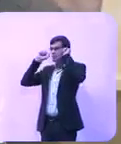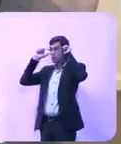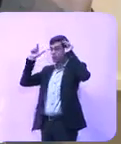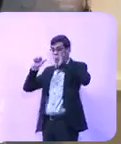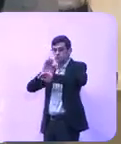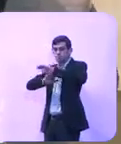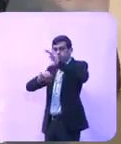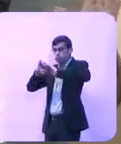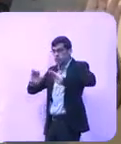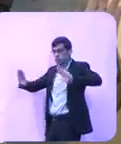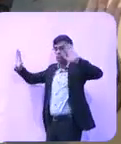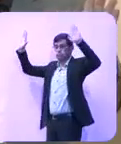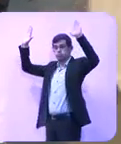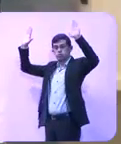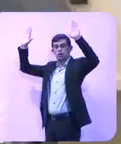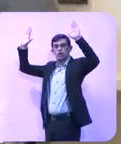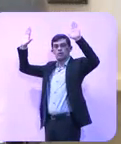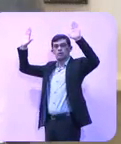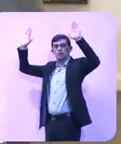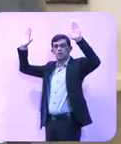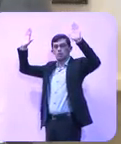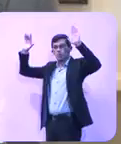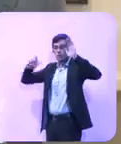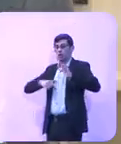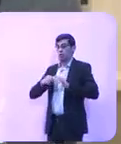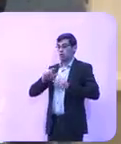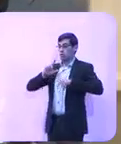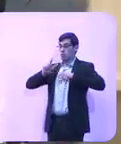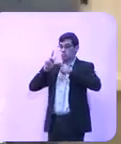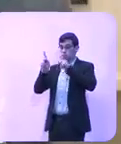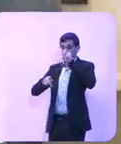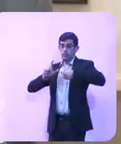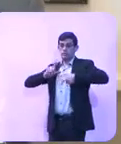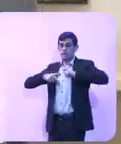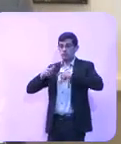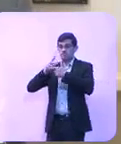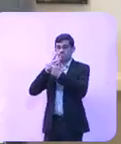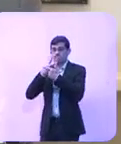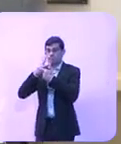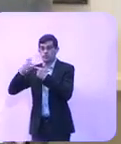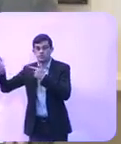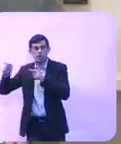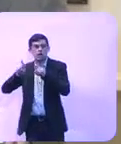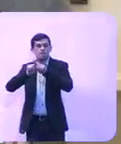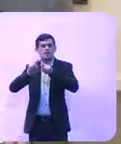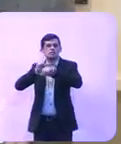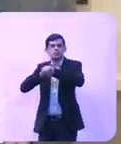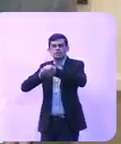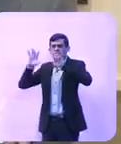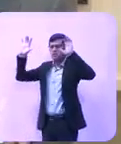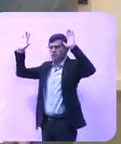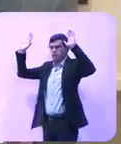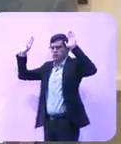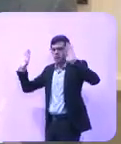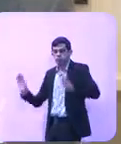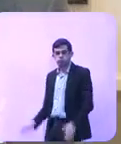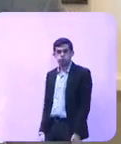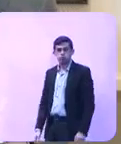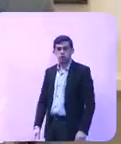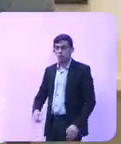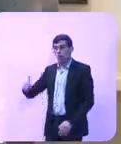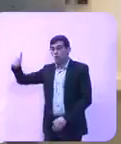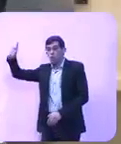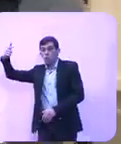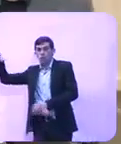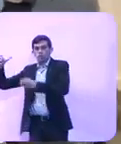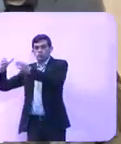os braços levantados, os israelitas venciam. Porém, quando ele baixava os braços,